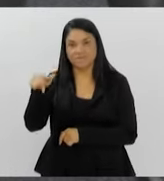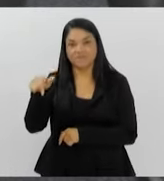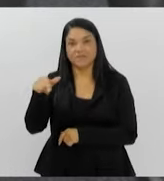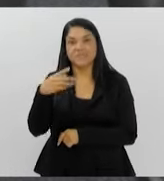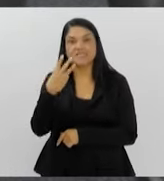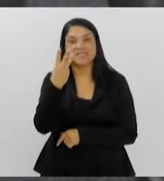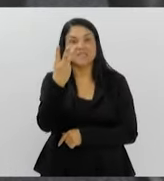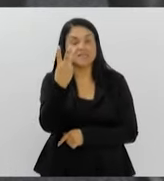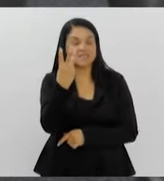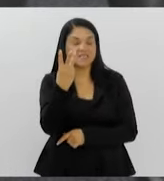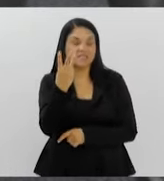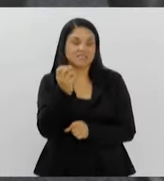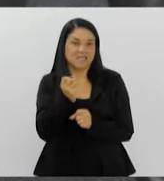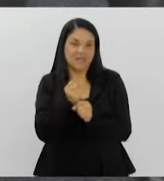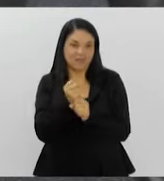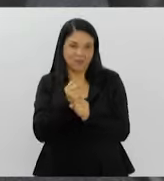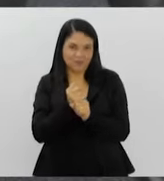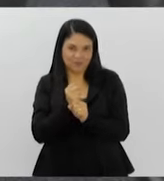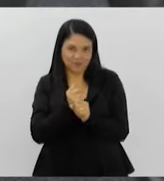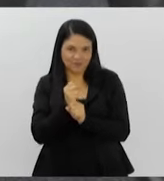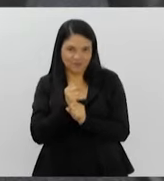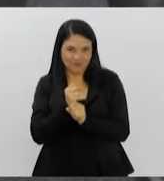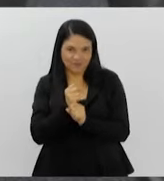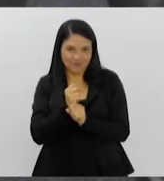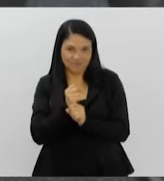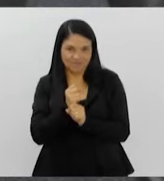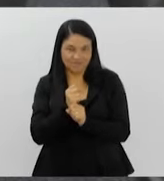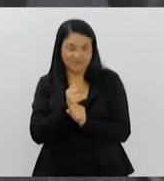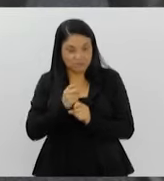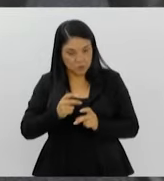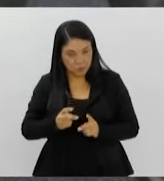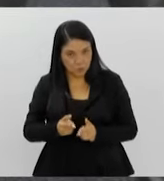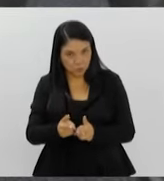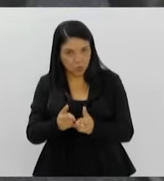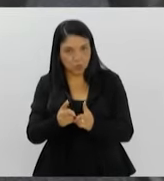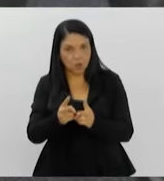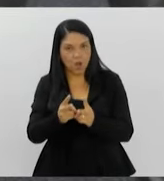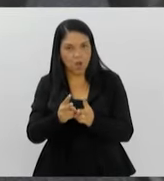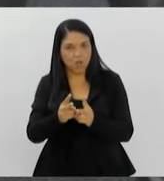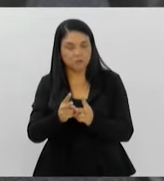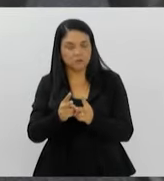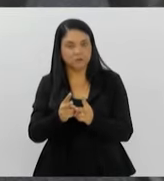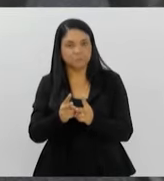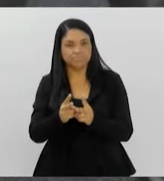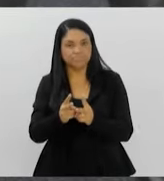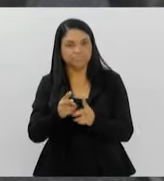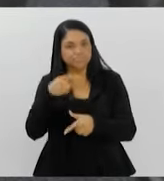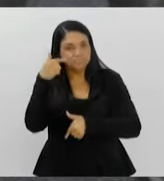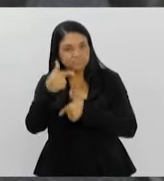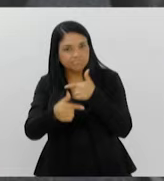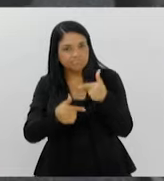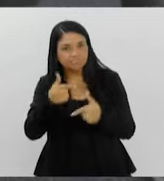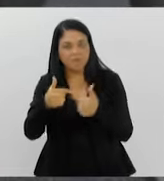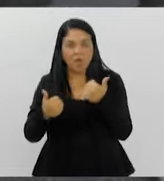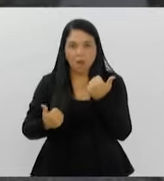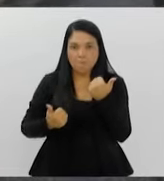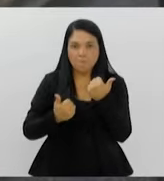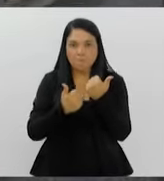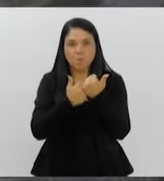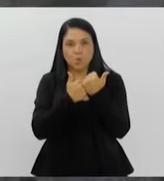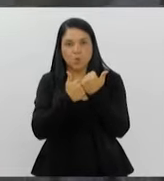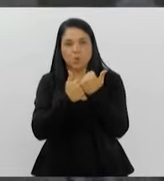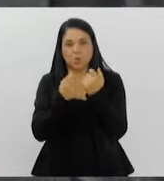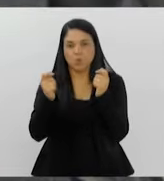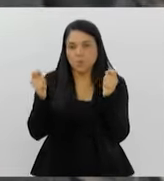3 anos e quando você tem continuidade quando você tem apoio quando você tem